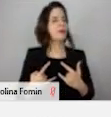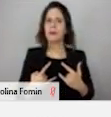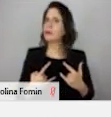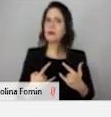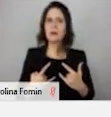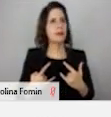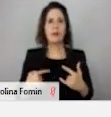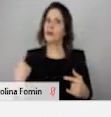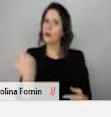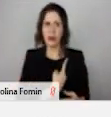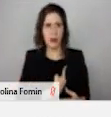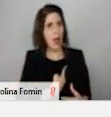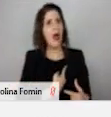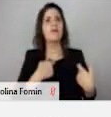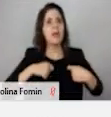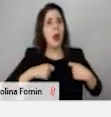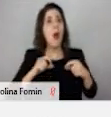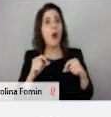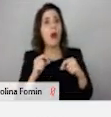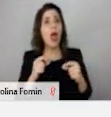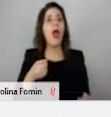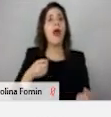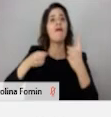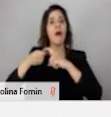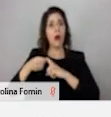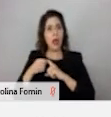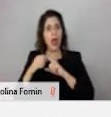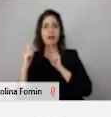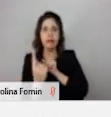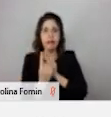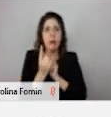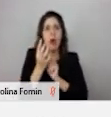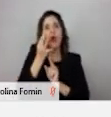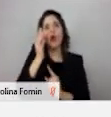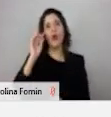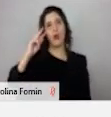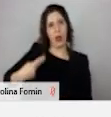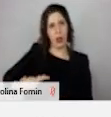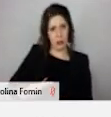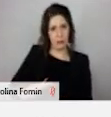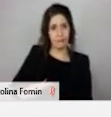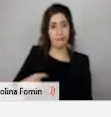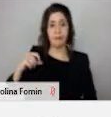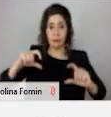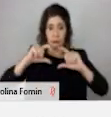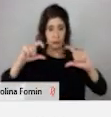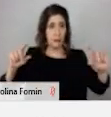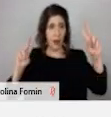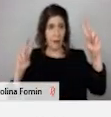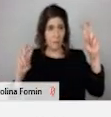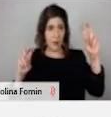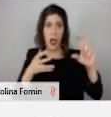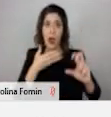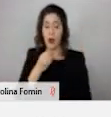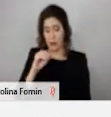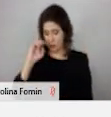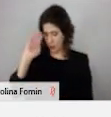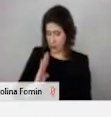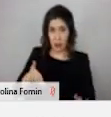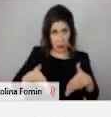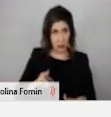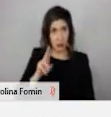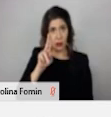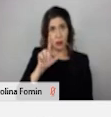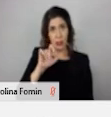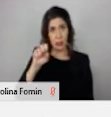nós deveremos ter a capacidade de retornar à abordagem humana. Essa frase eu deixo aqui de um brasileiro, do Ulisses, que a medicina é das ciências humanas a